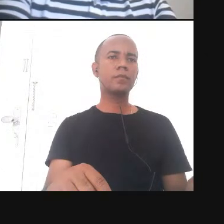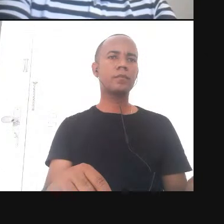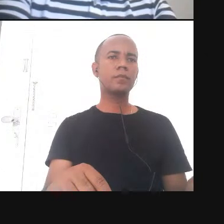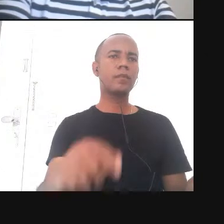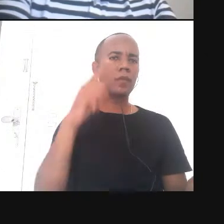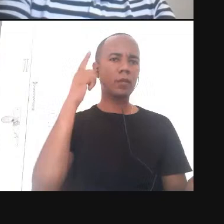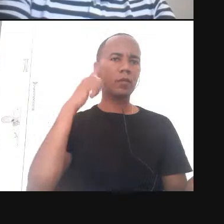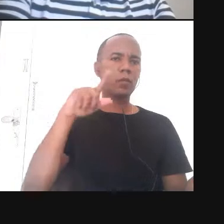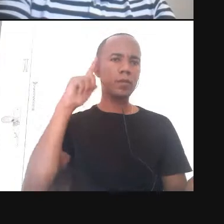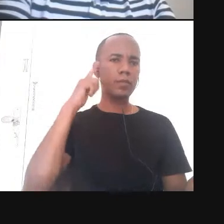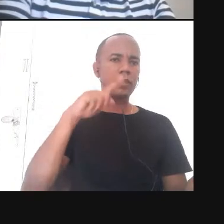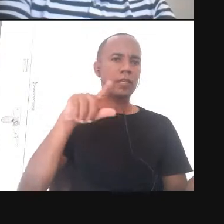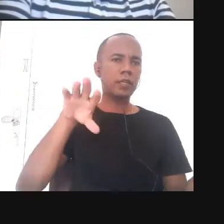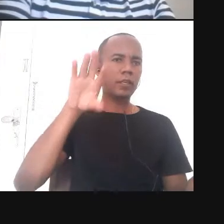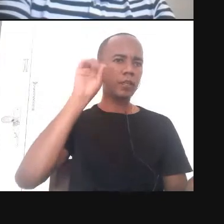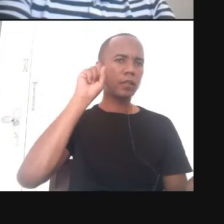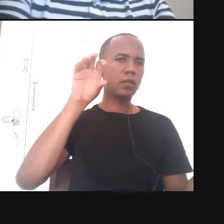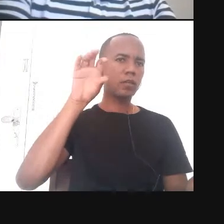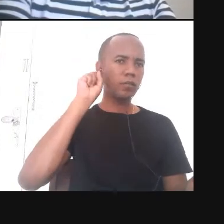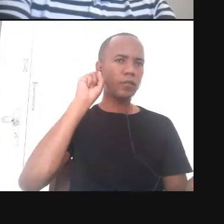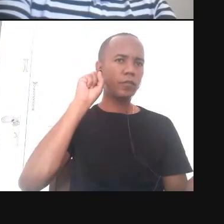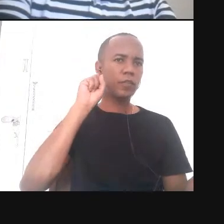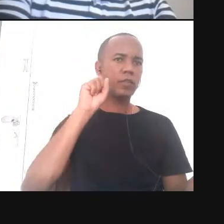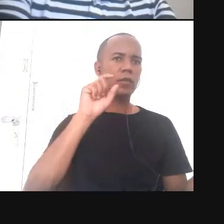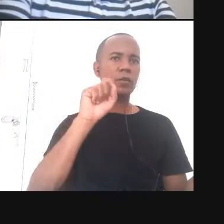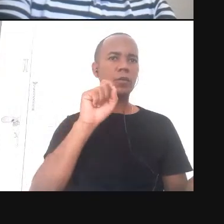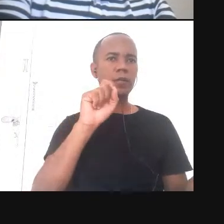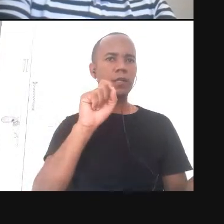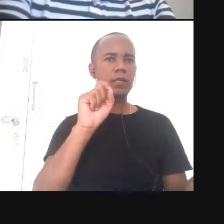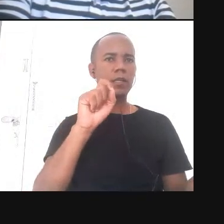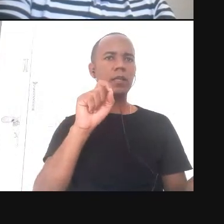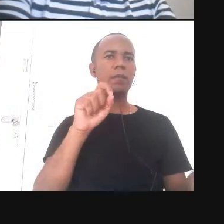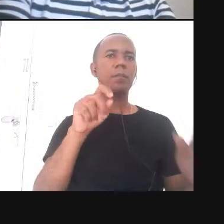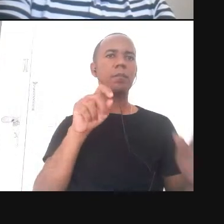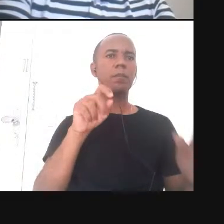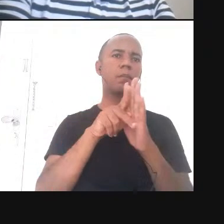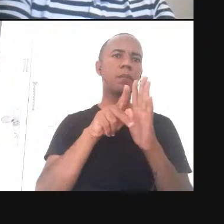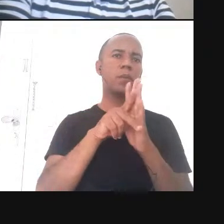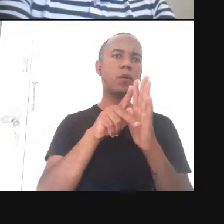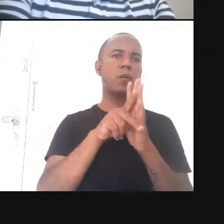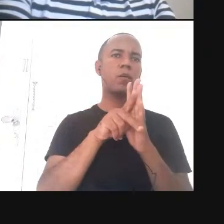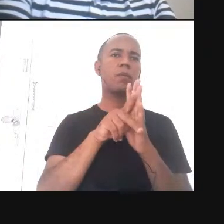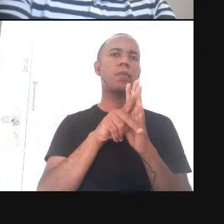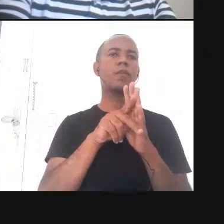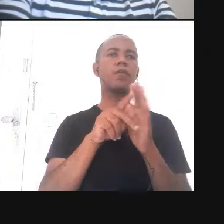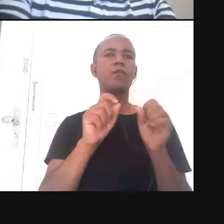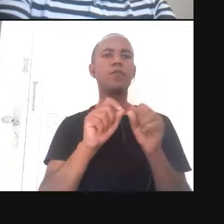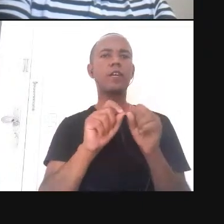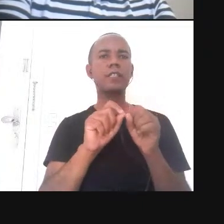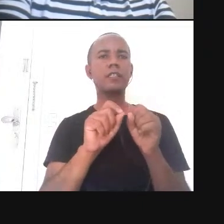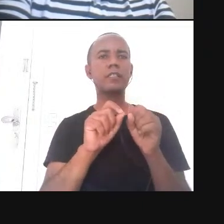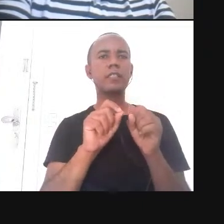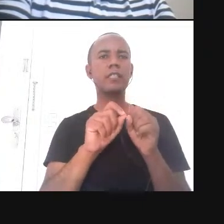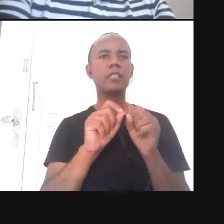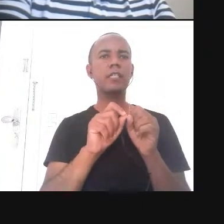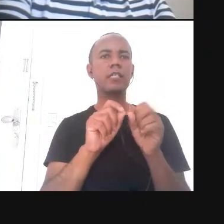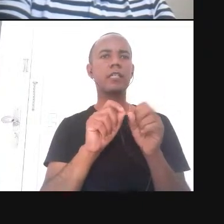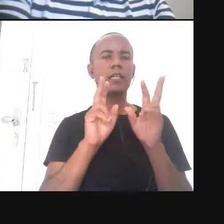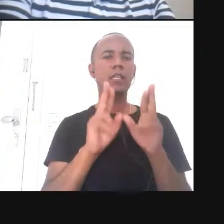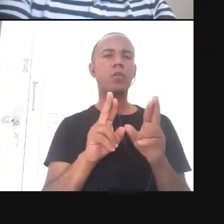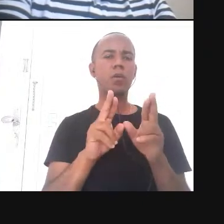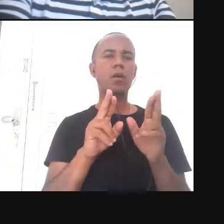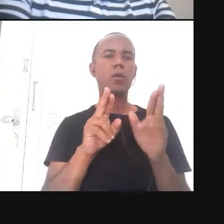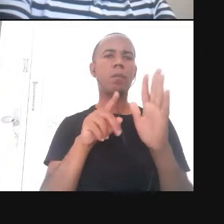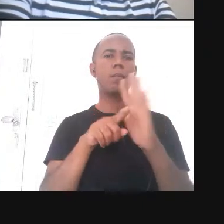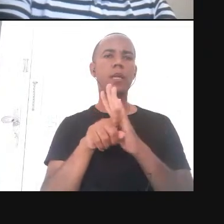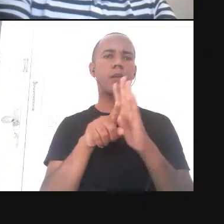permissão, assumir que estás a fazer-me a mesma pergunta em função